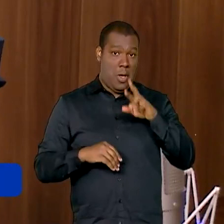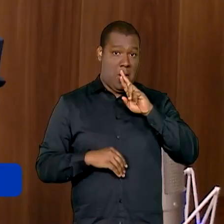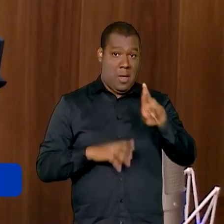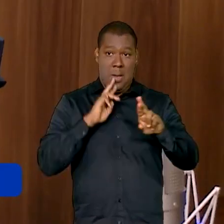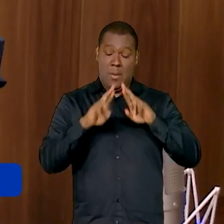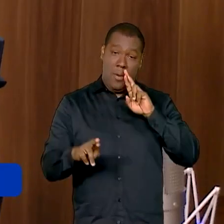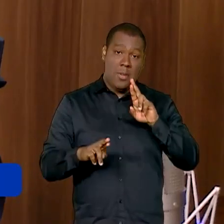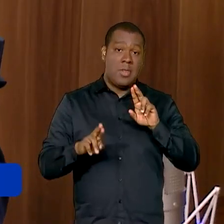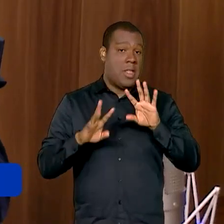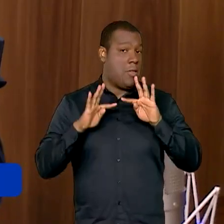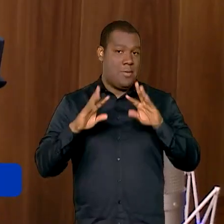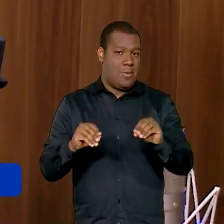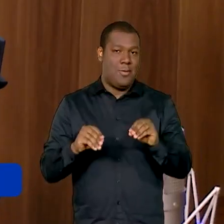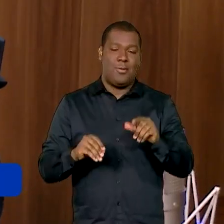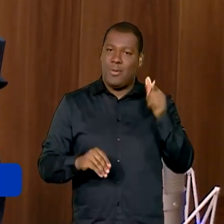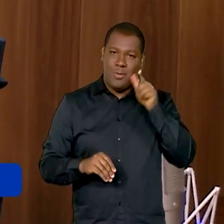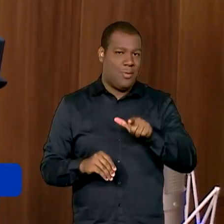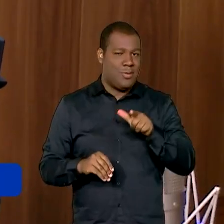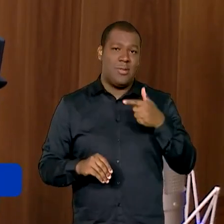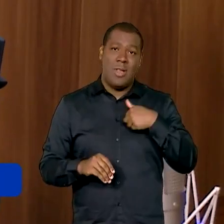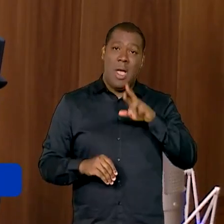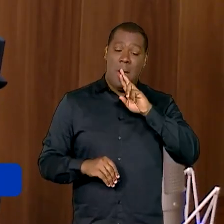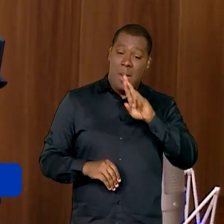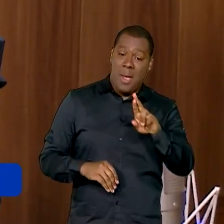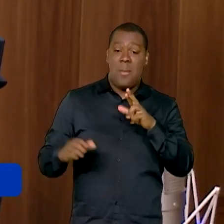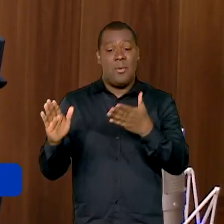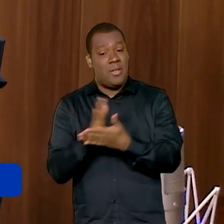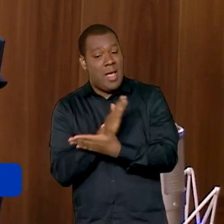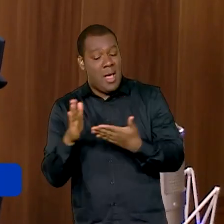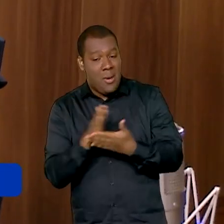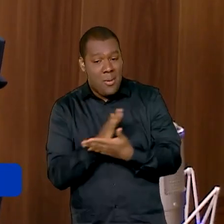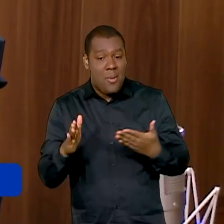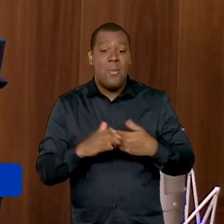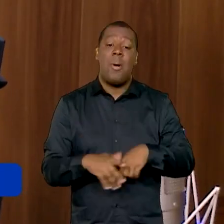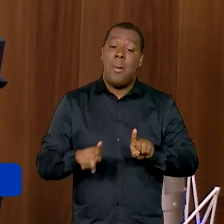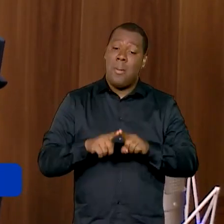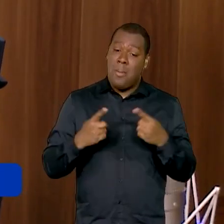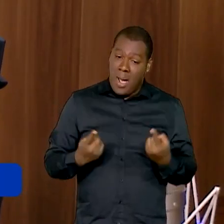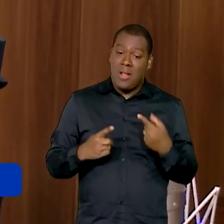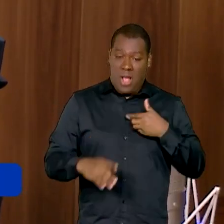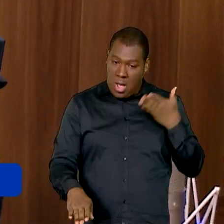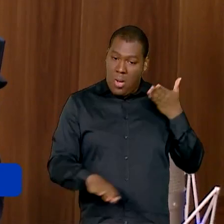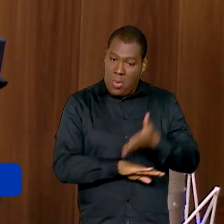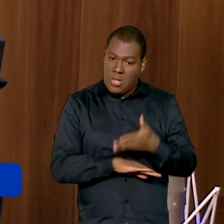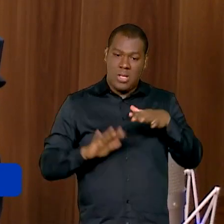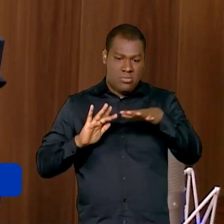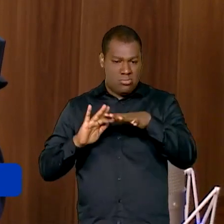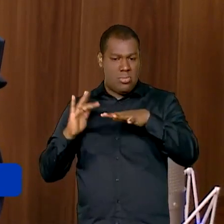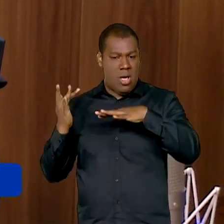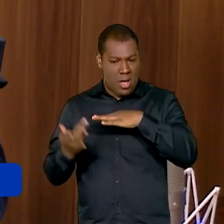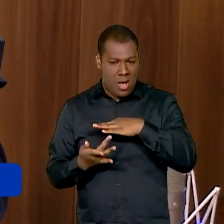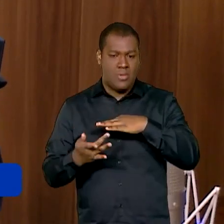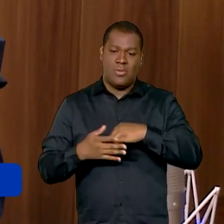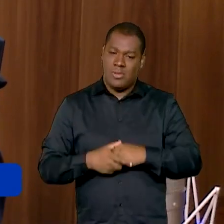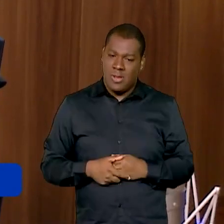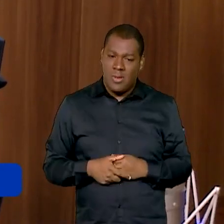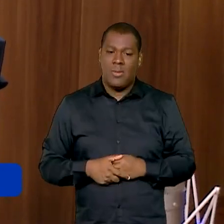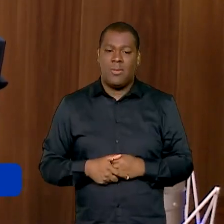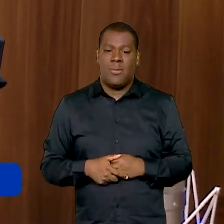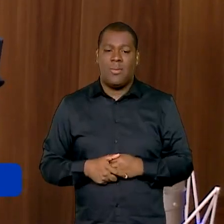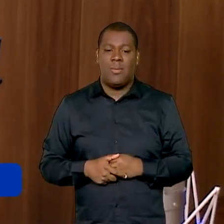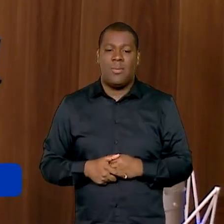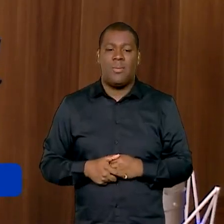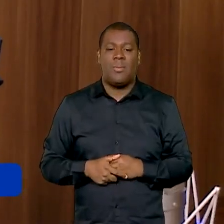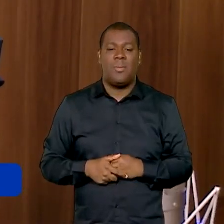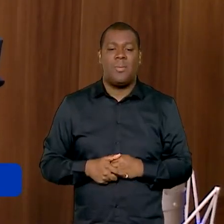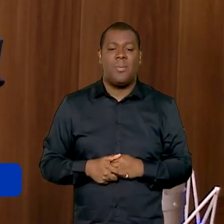respondo algumas, a assessoria olha o restante, mas eu faço questão, é uma boa pesquisa qualitativa você avaliar